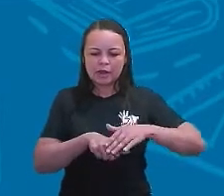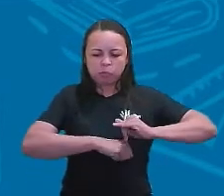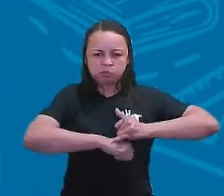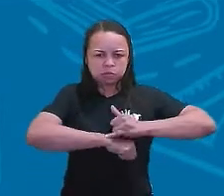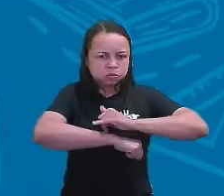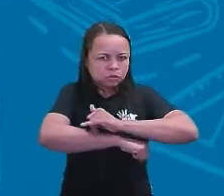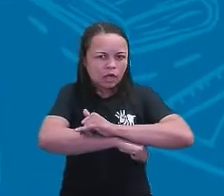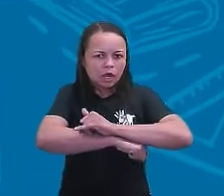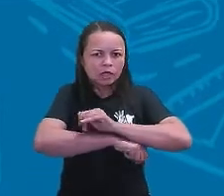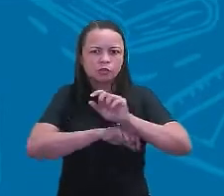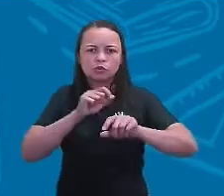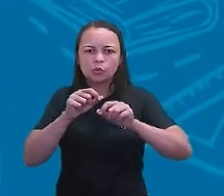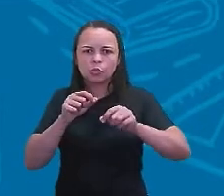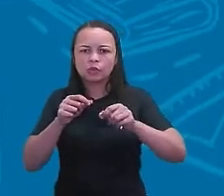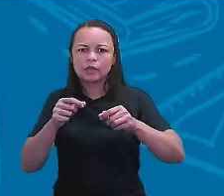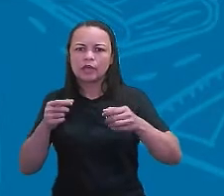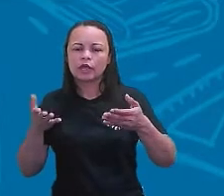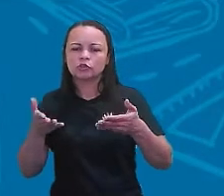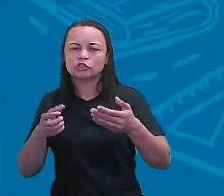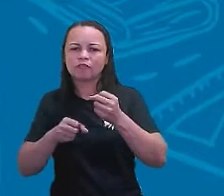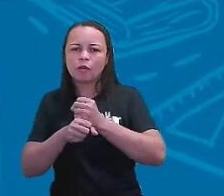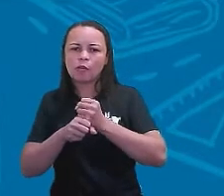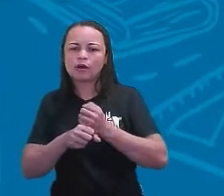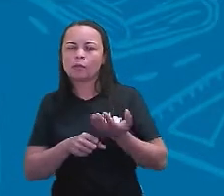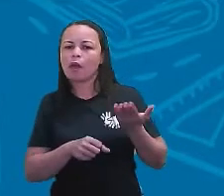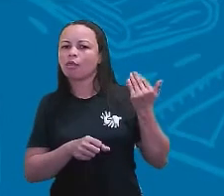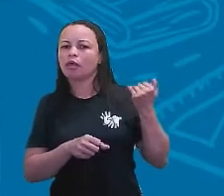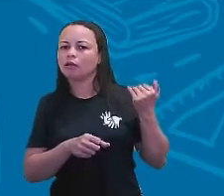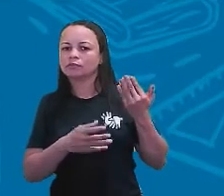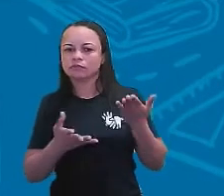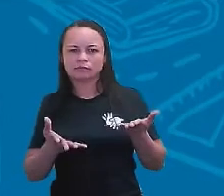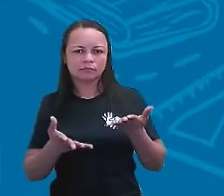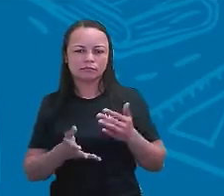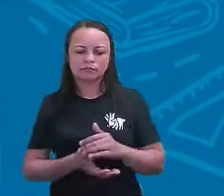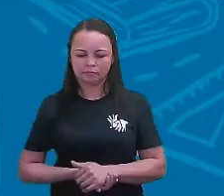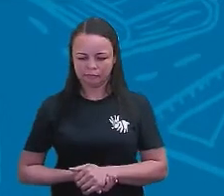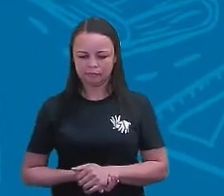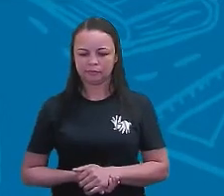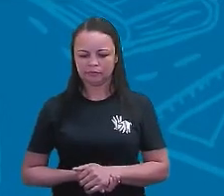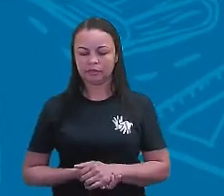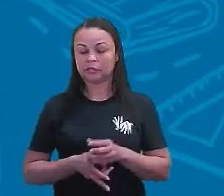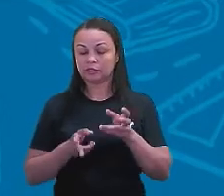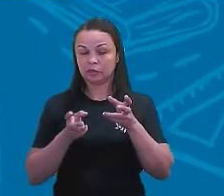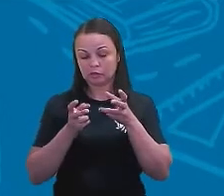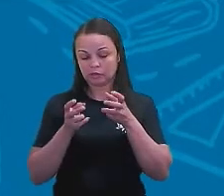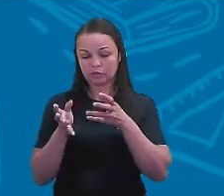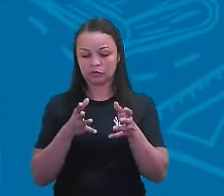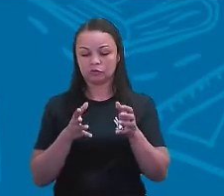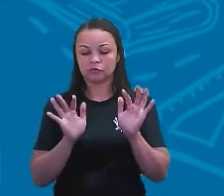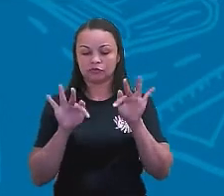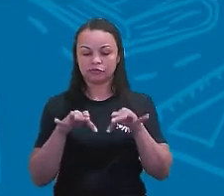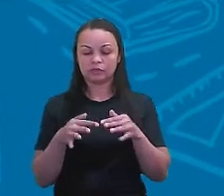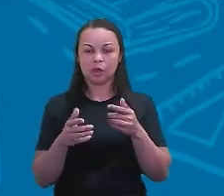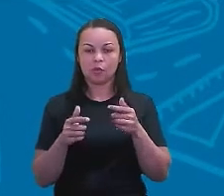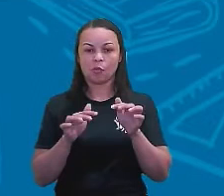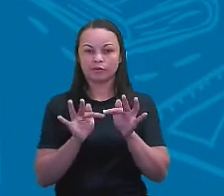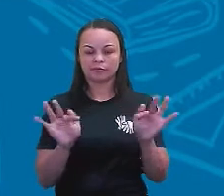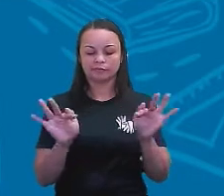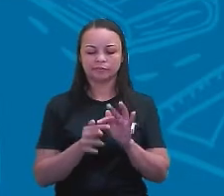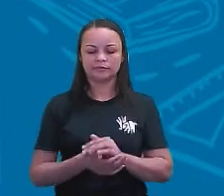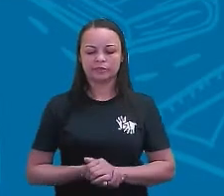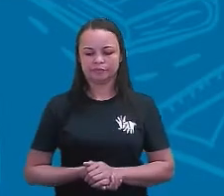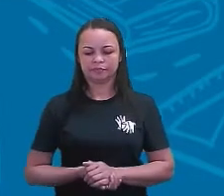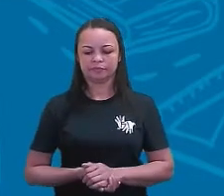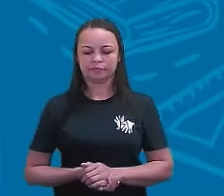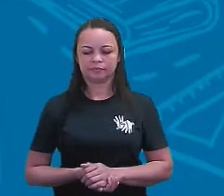fiquei mais gorda do que estava no ano passado. Então, preste bem atenção. Mesma coisa no último exemplo. There is